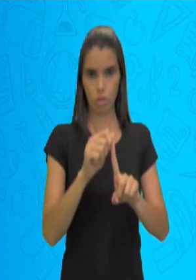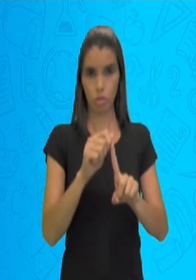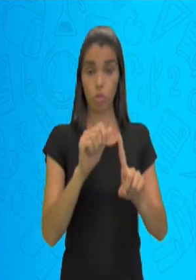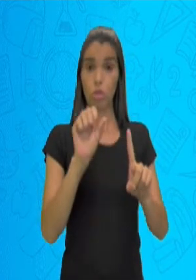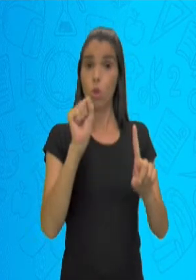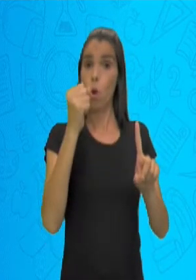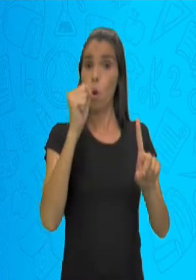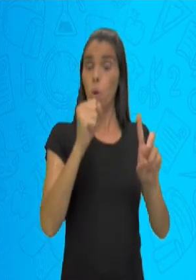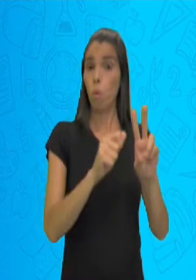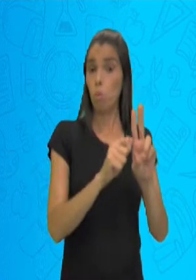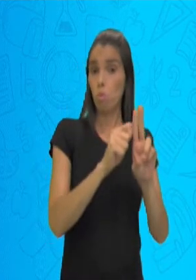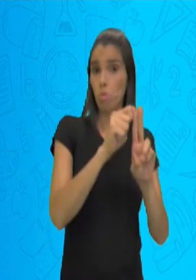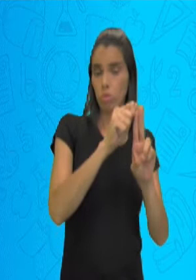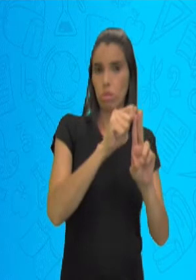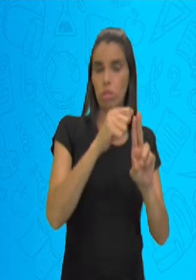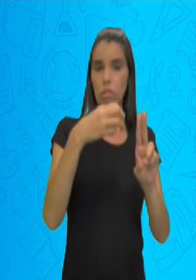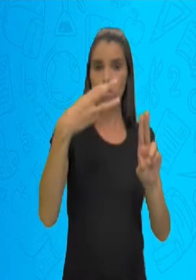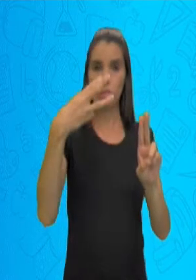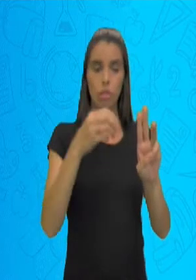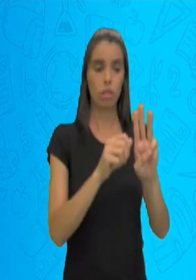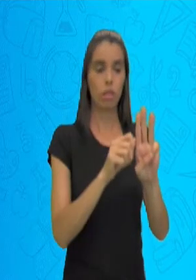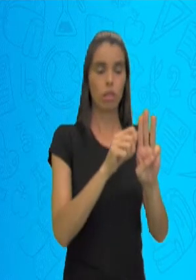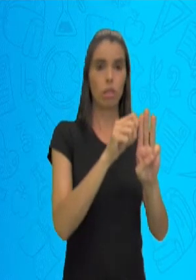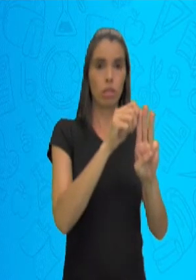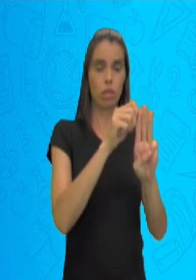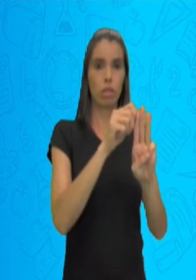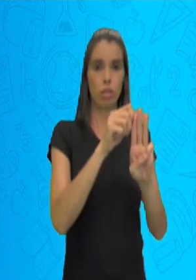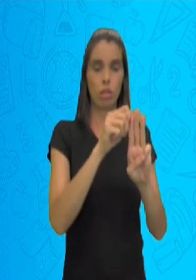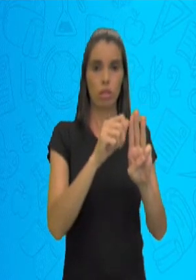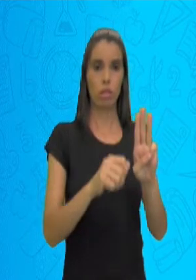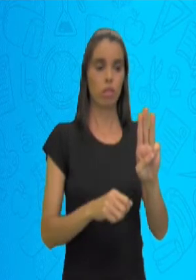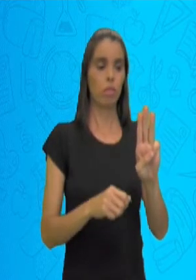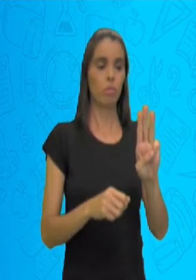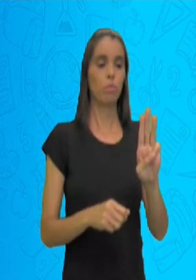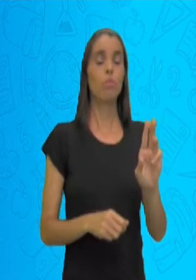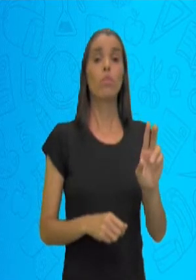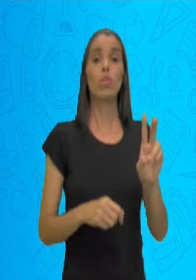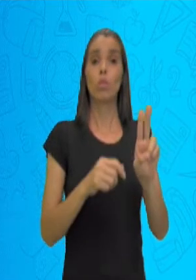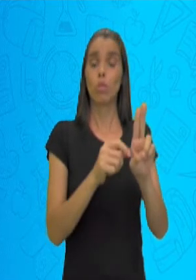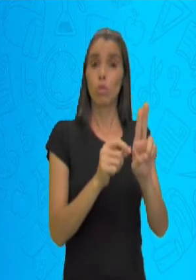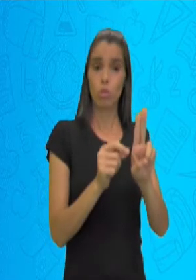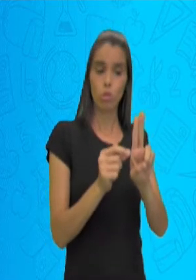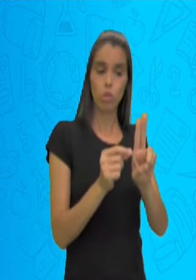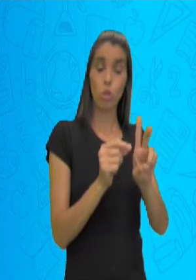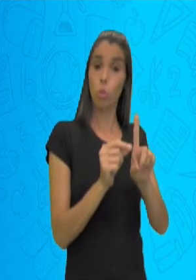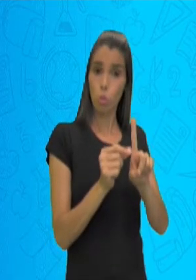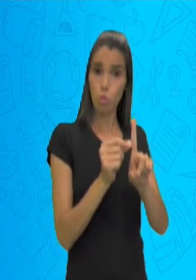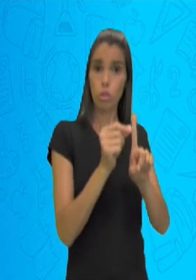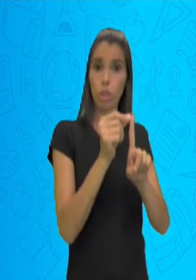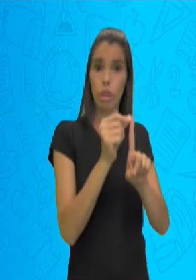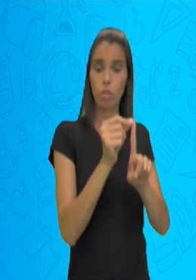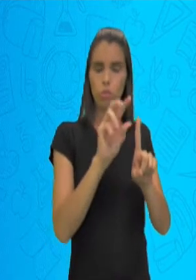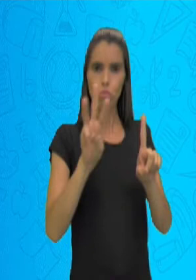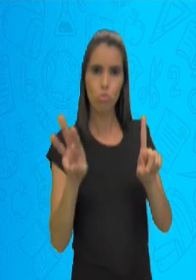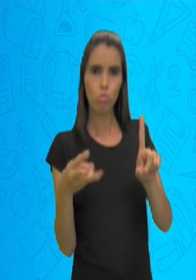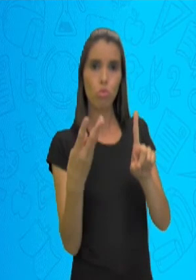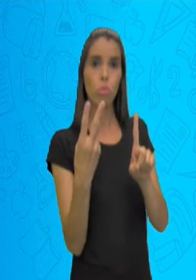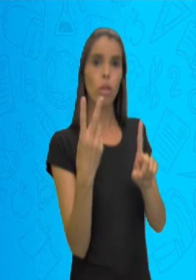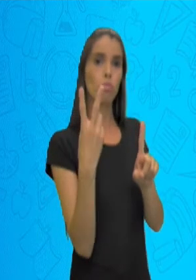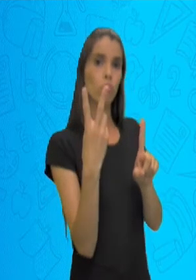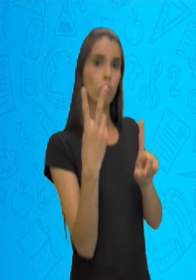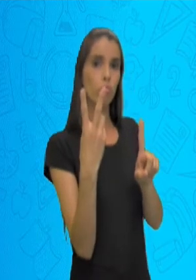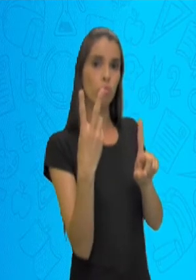dezenas, 3 centenas e 2 unidades de milhar. Mas nós lemos esse número dessa